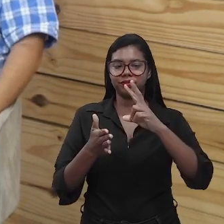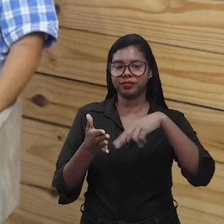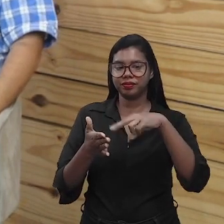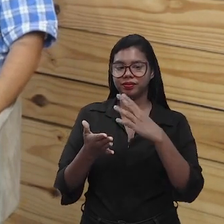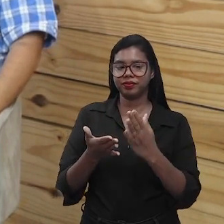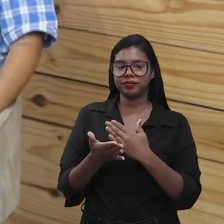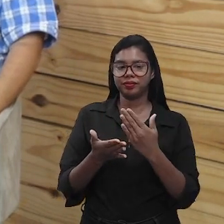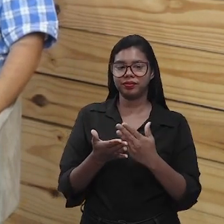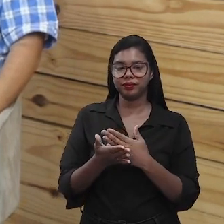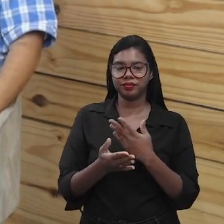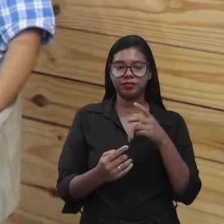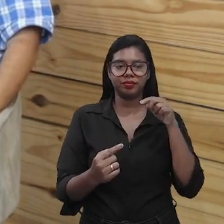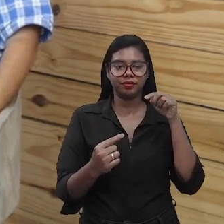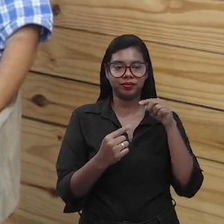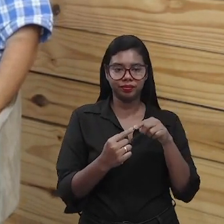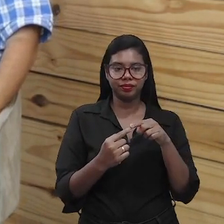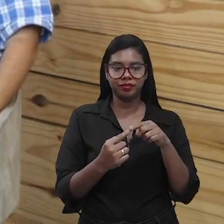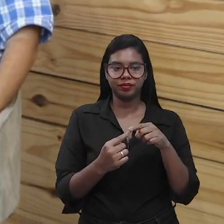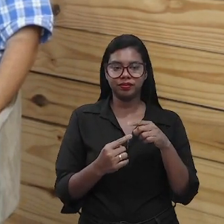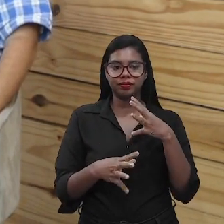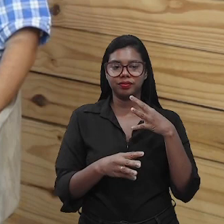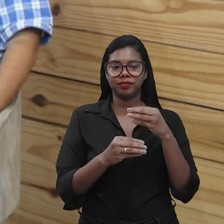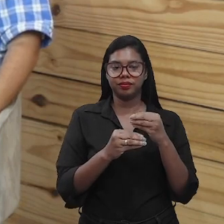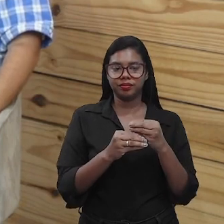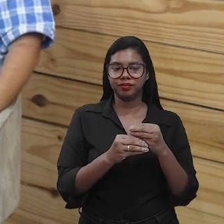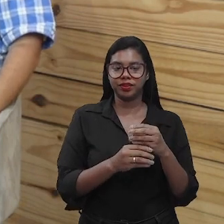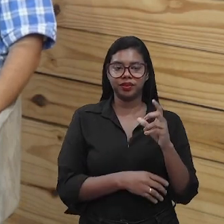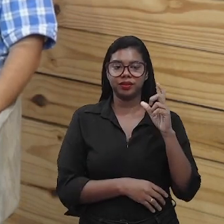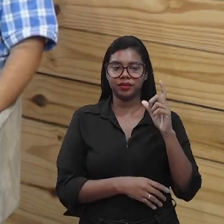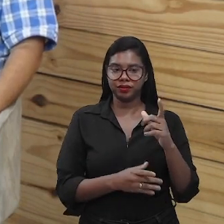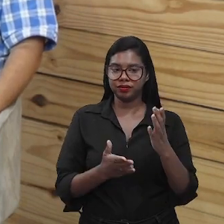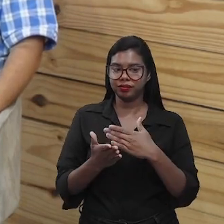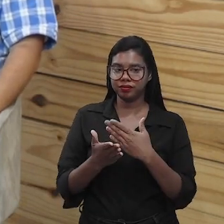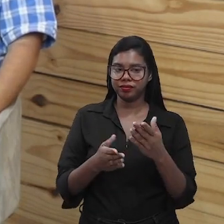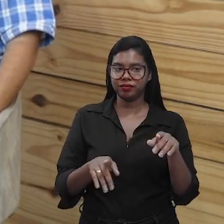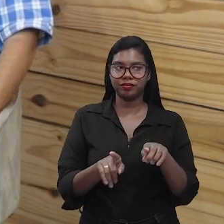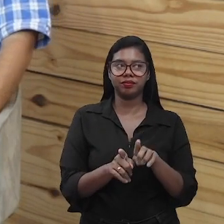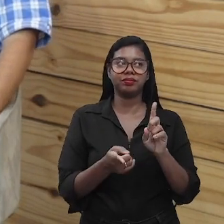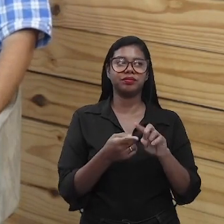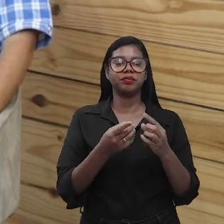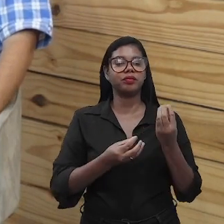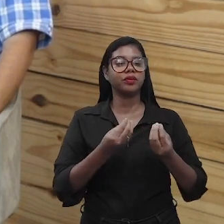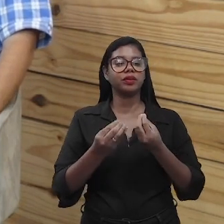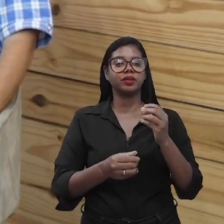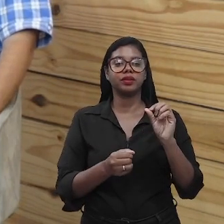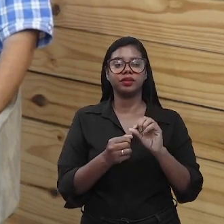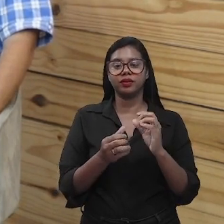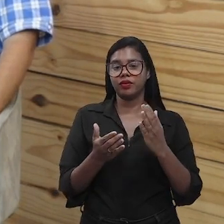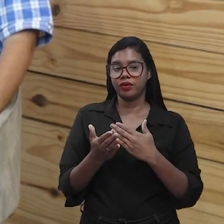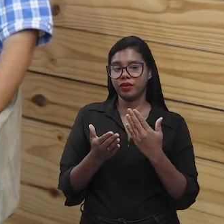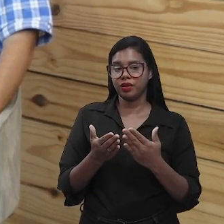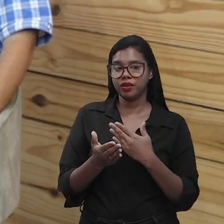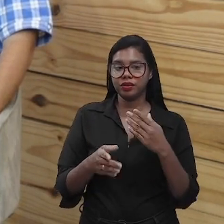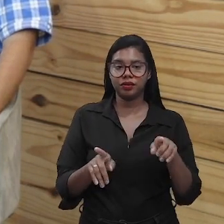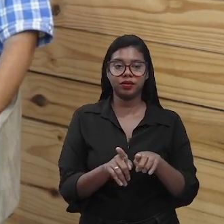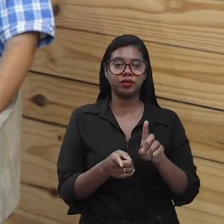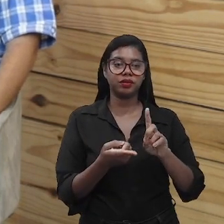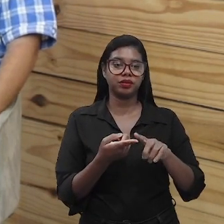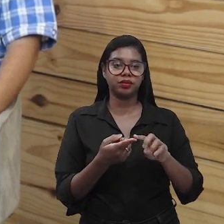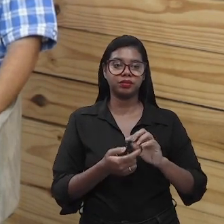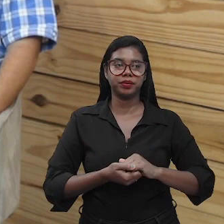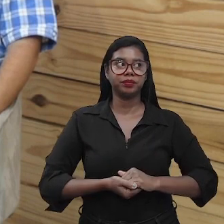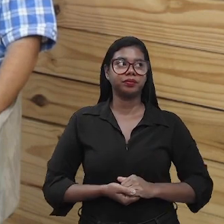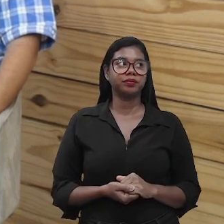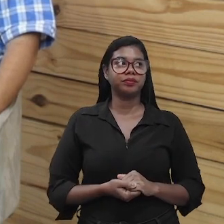principal dessa postagem não era falar sobre a playlist de Emílio, era mostrar como é que se faz uma playlist para um livro. Se você quiser, você está escrevendo seu romance e quer criar